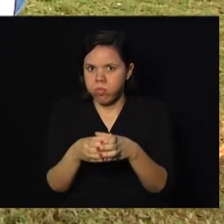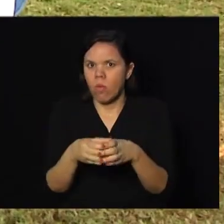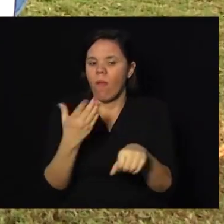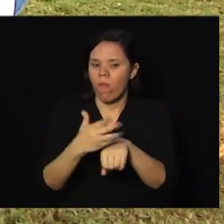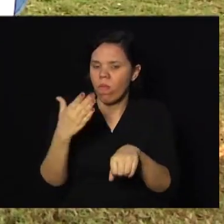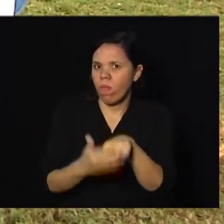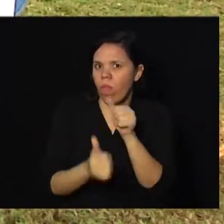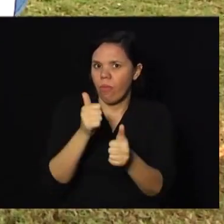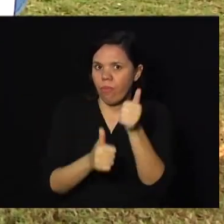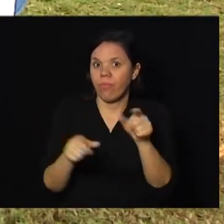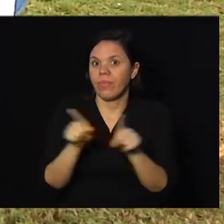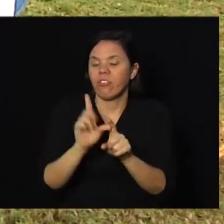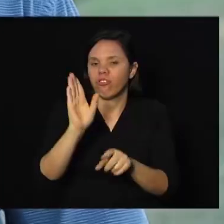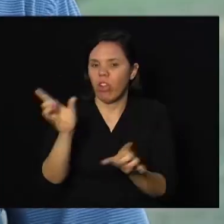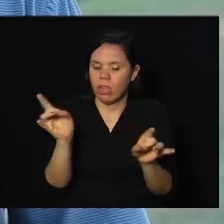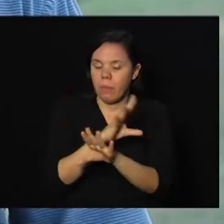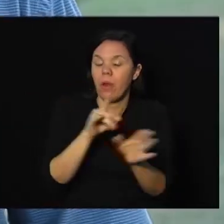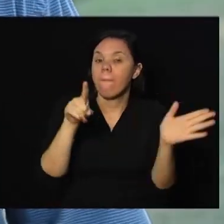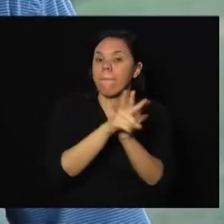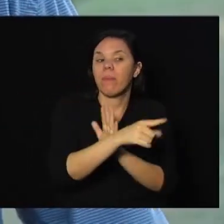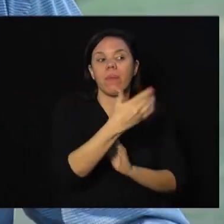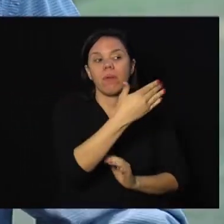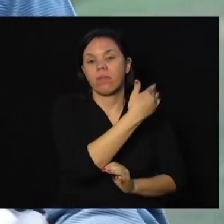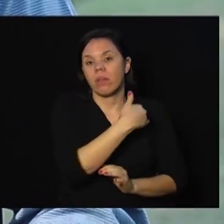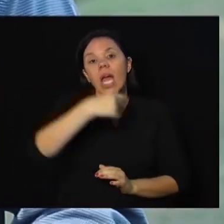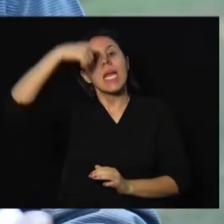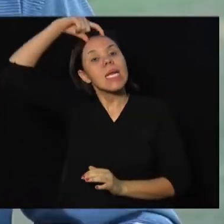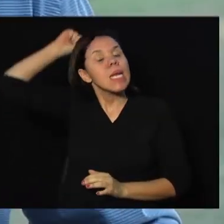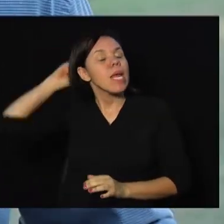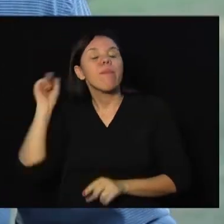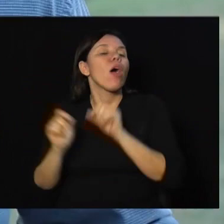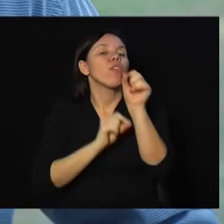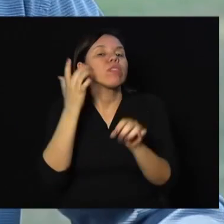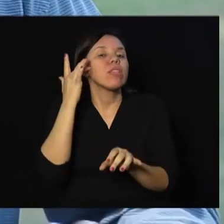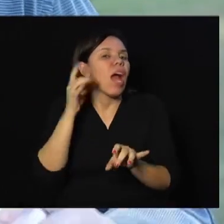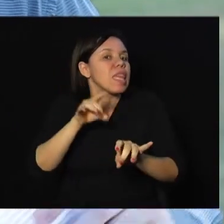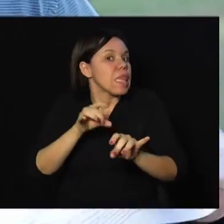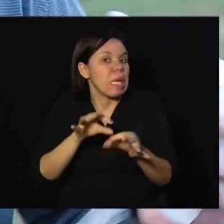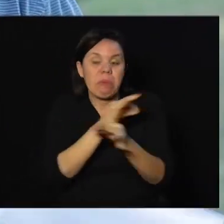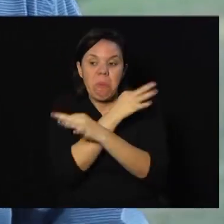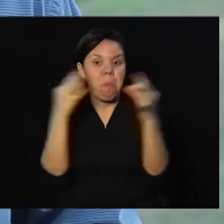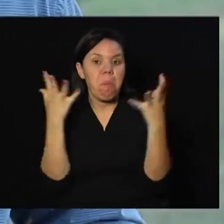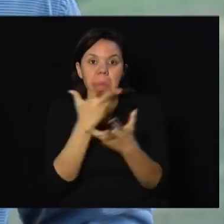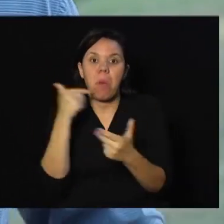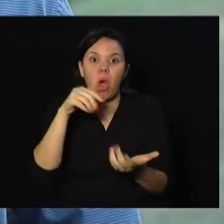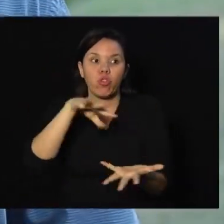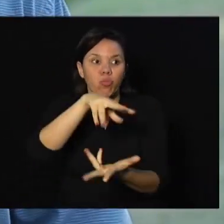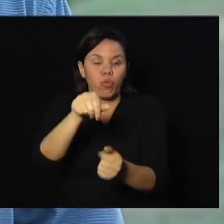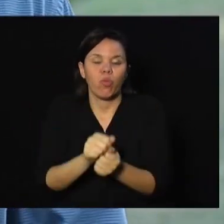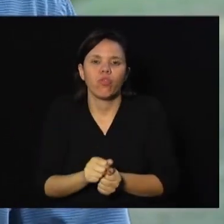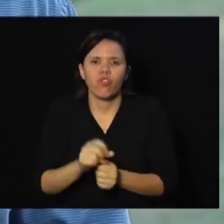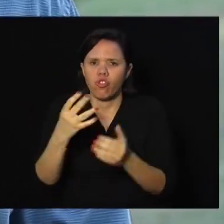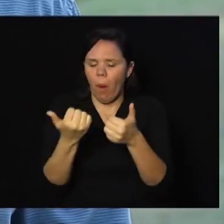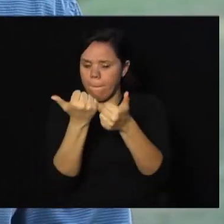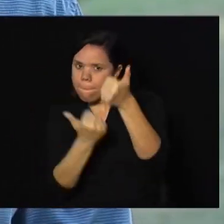já, mas eu terminei o primeiro bloco com uma pergunta. Neymar, tecnicamente indiscutível, um dos melhores do mundo, já ficou atrás só